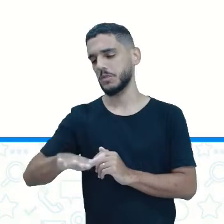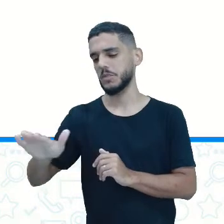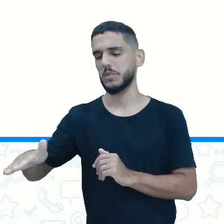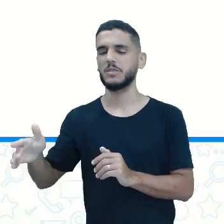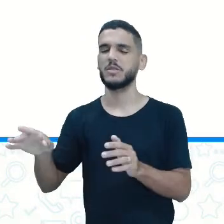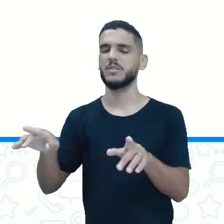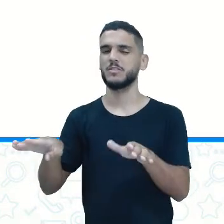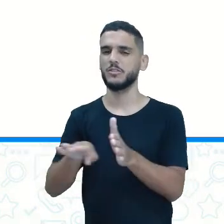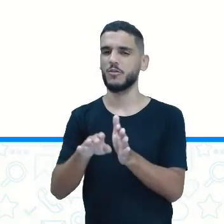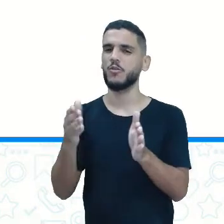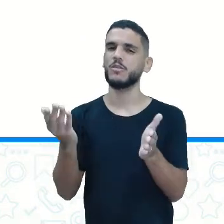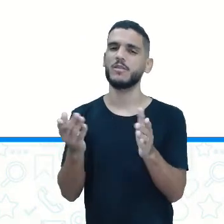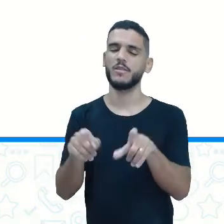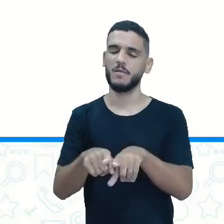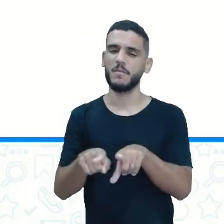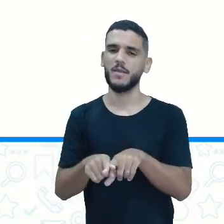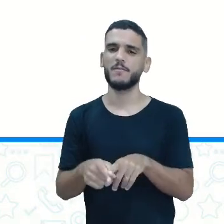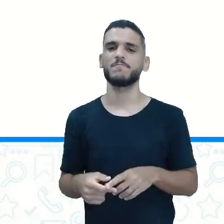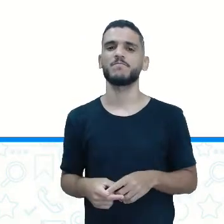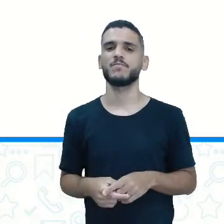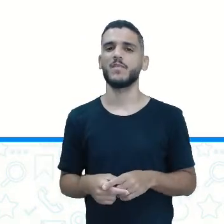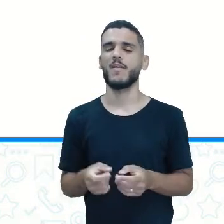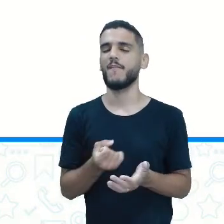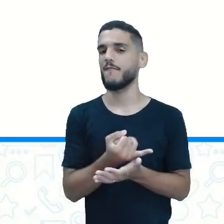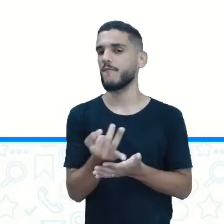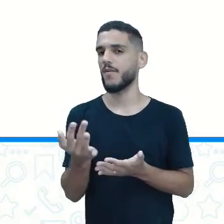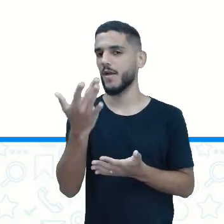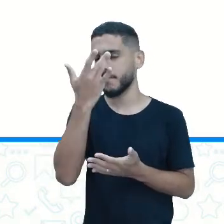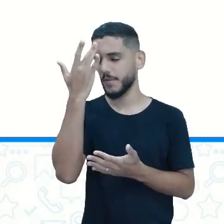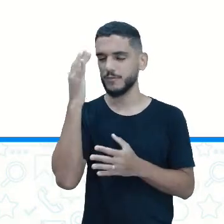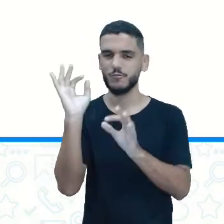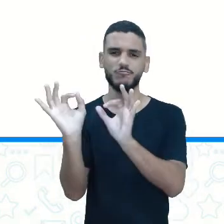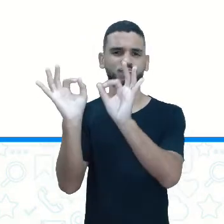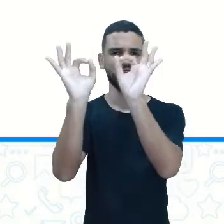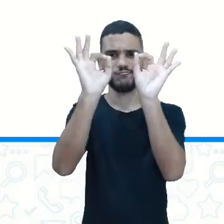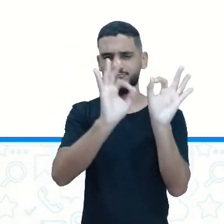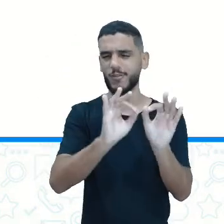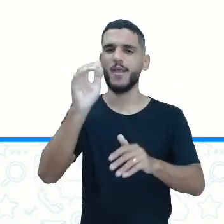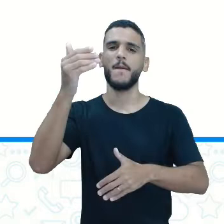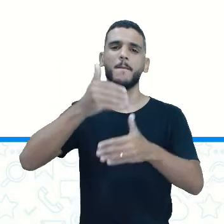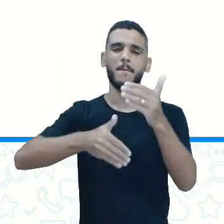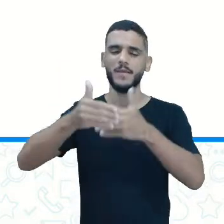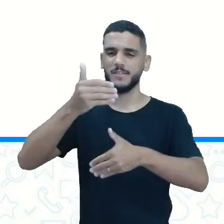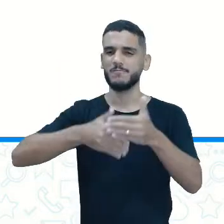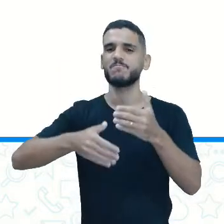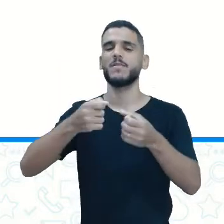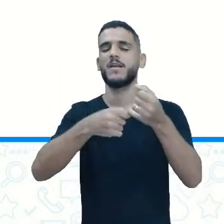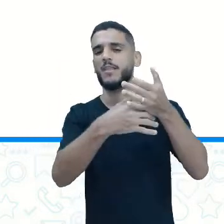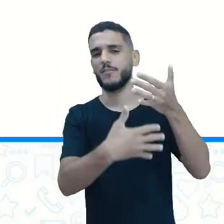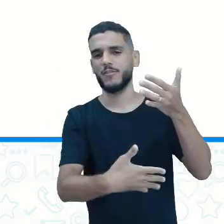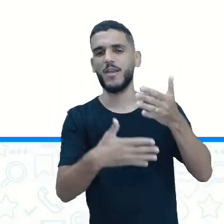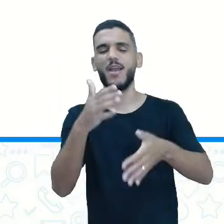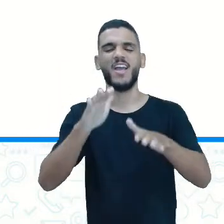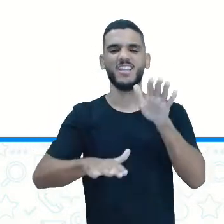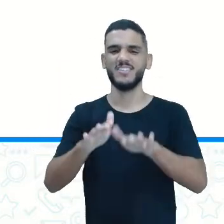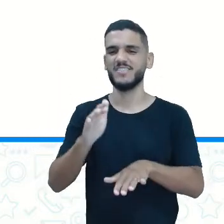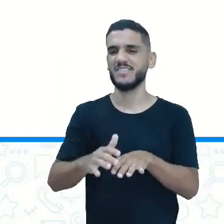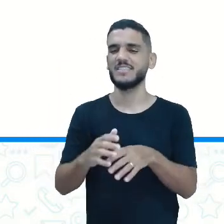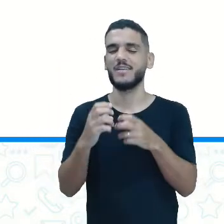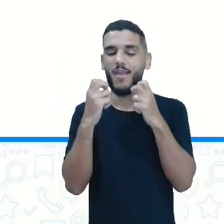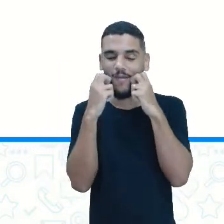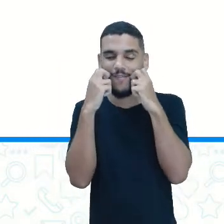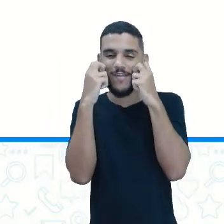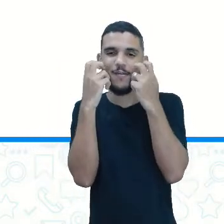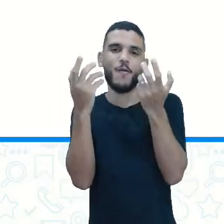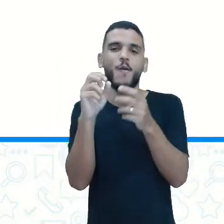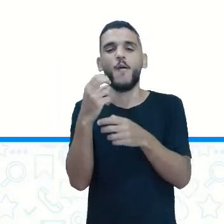Porque muitas pessoas estão nos assistindo. Mas para participar no chat, às vezes elas ficam com um pouquinho, né,